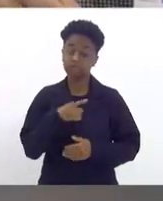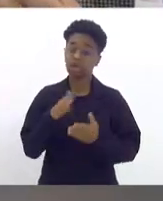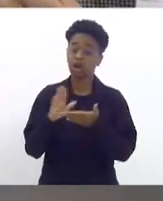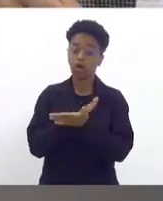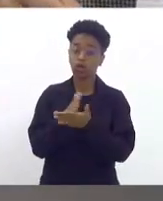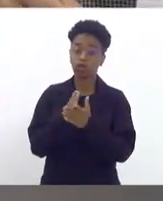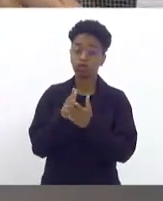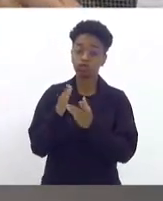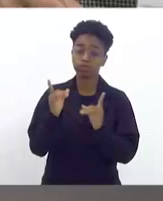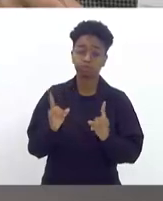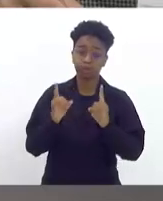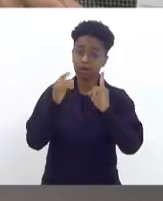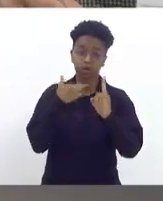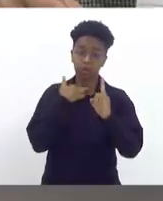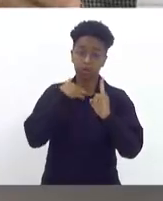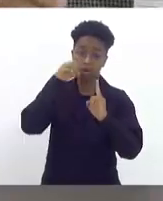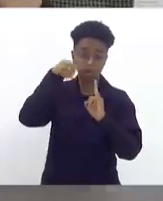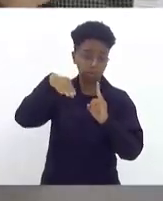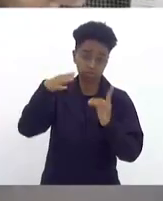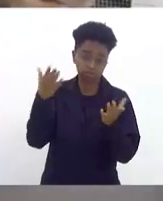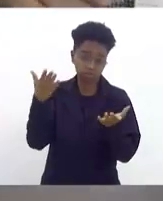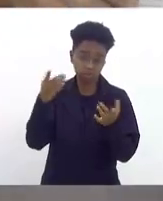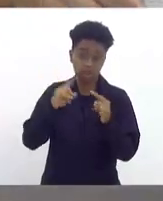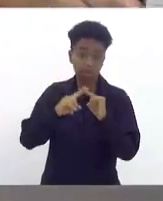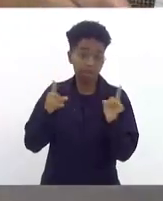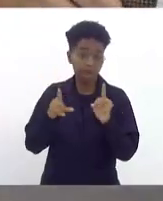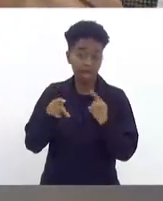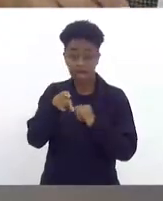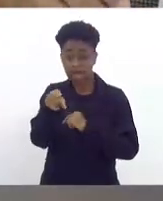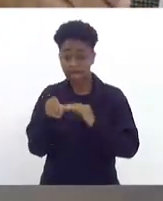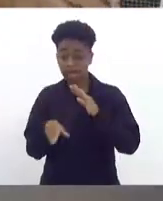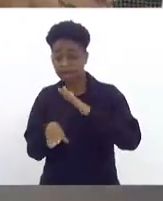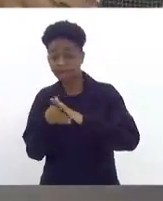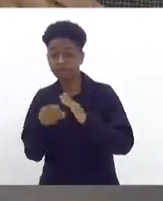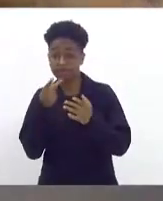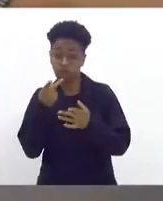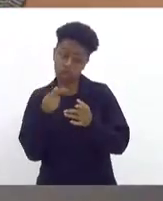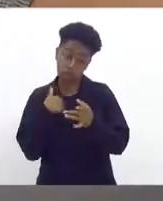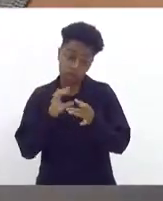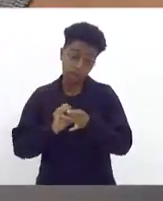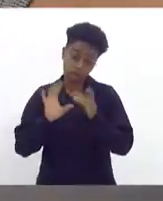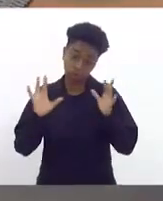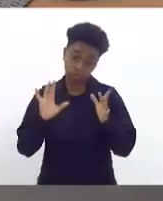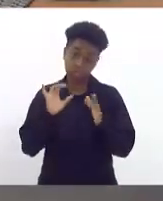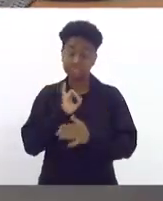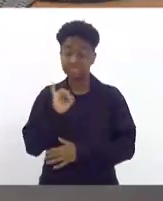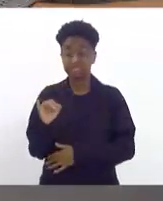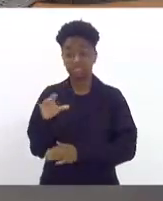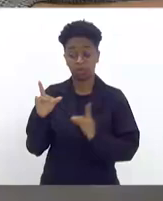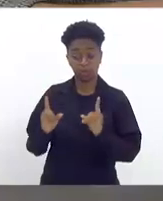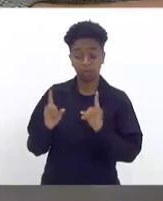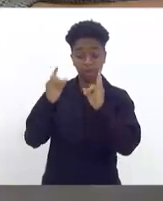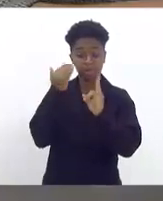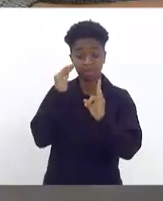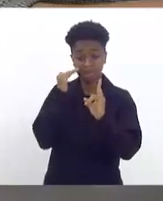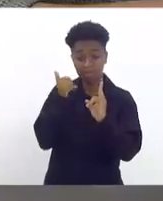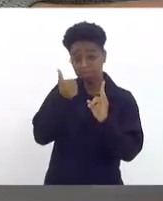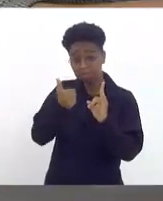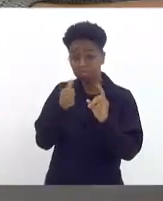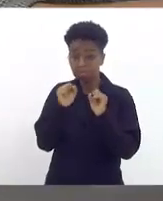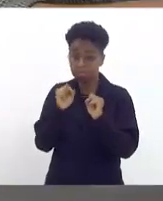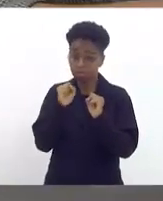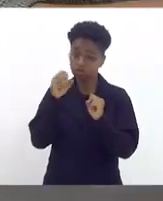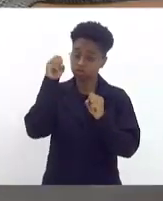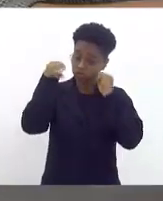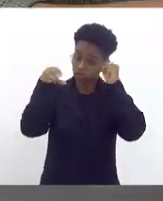prédios que nem podem ser iluminados mas é que tá a emenda da Verônica diz autorizo então se ele entender assim vai iluminar aqueles que